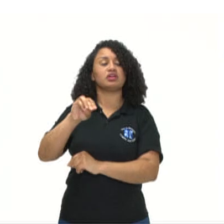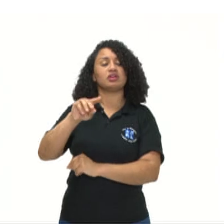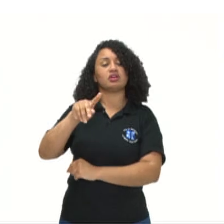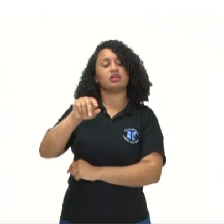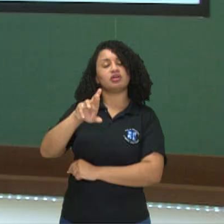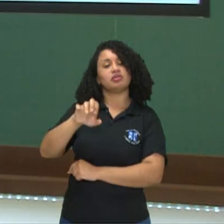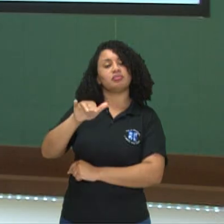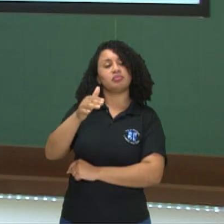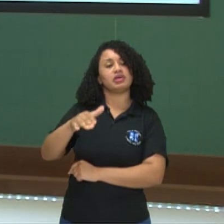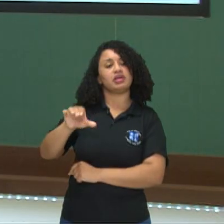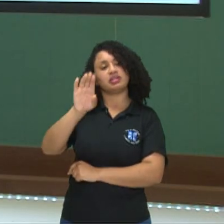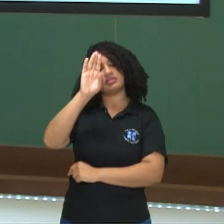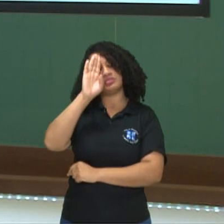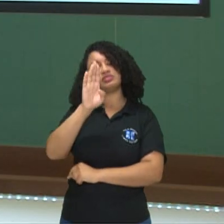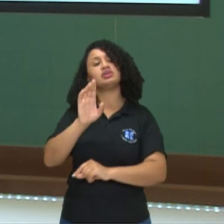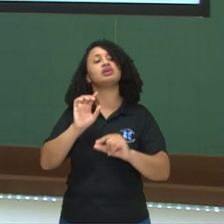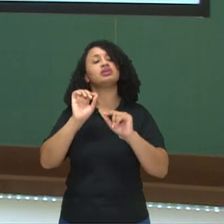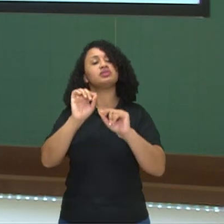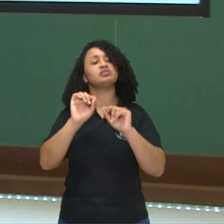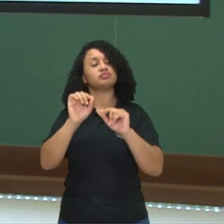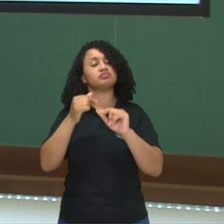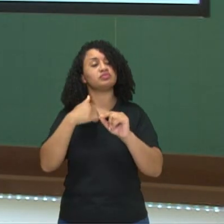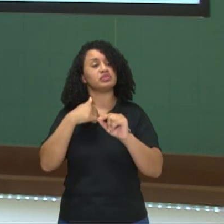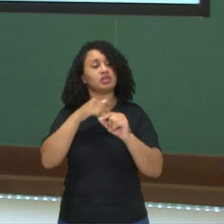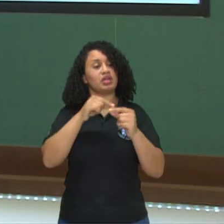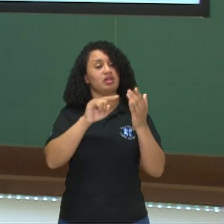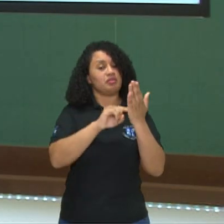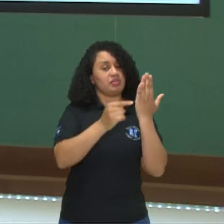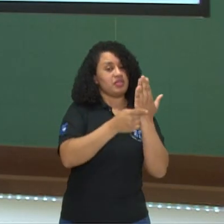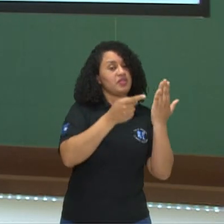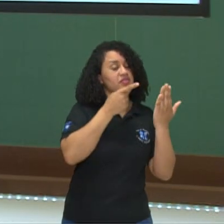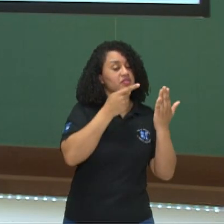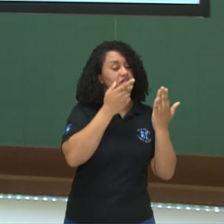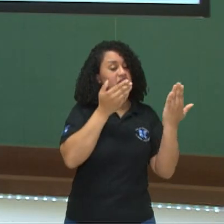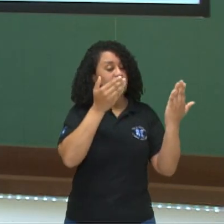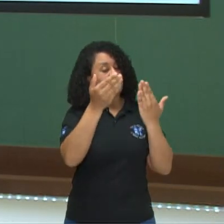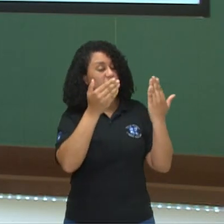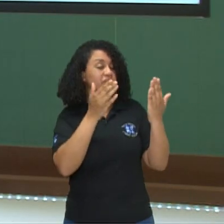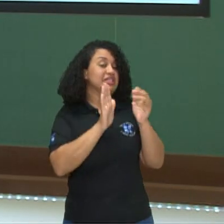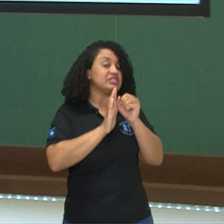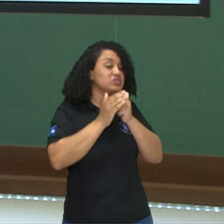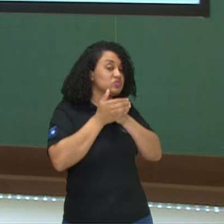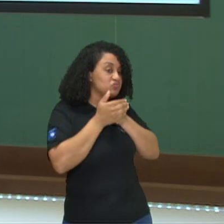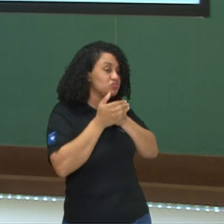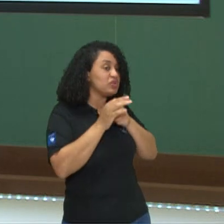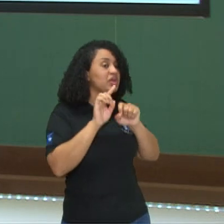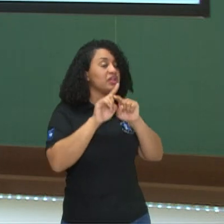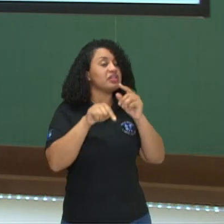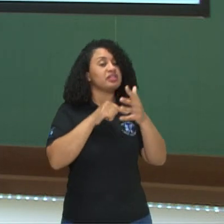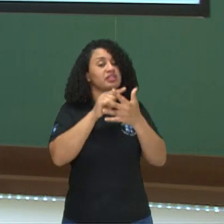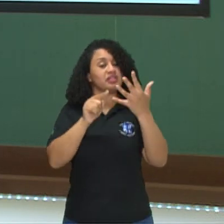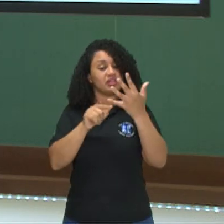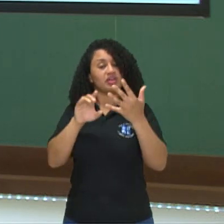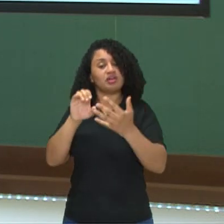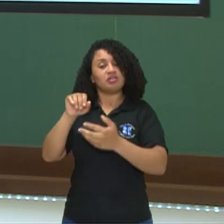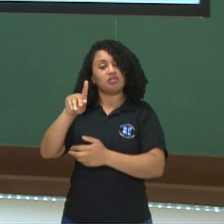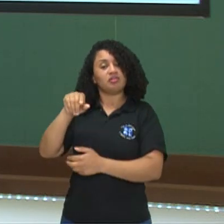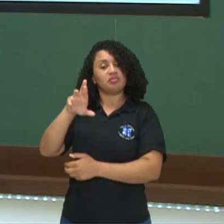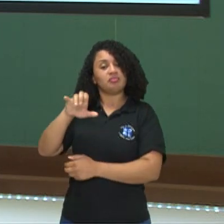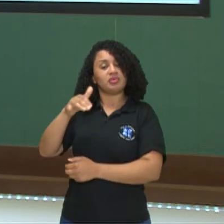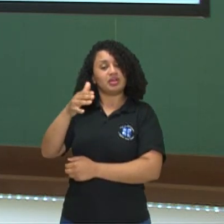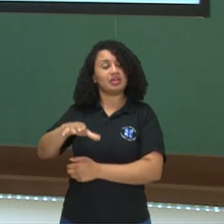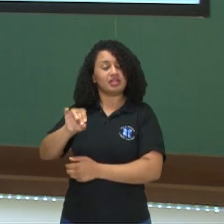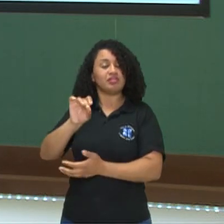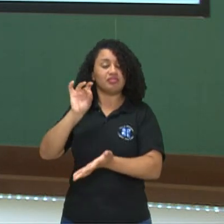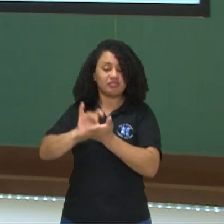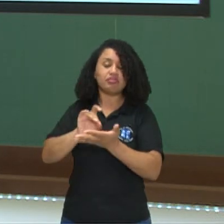uma comparação direta. Aqui na metáfora eu disse que a comparação é implícita. Na comparação, ele